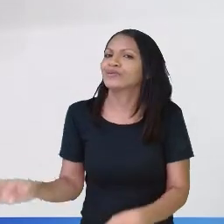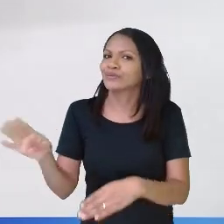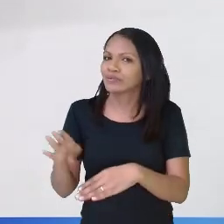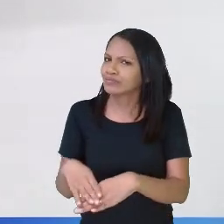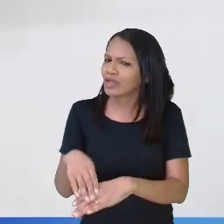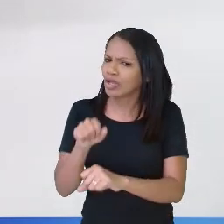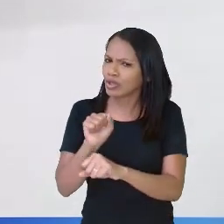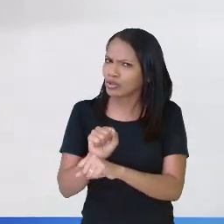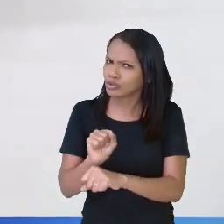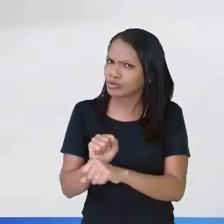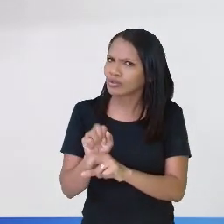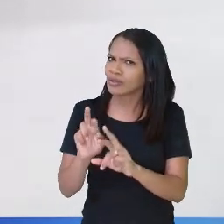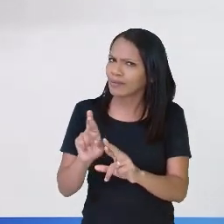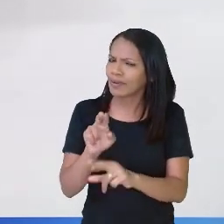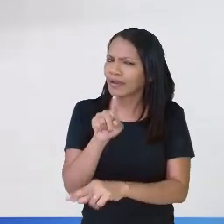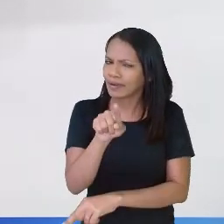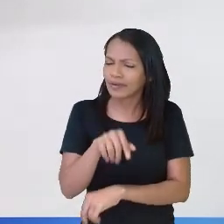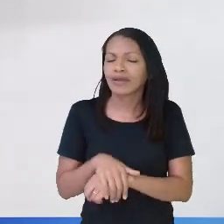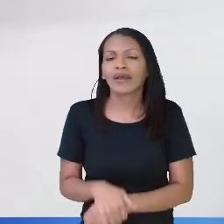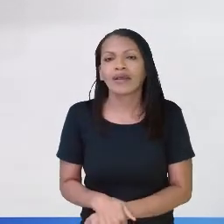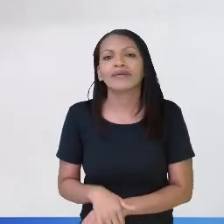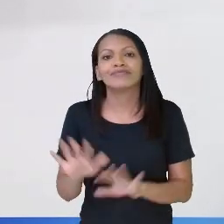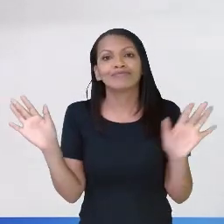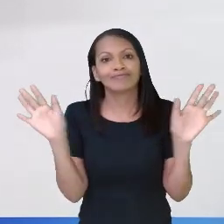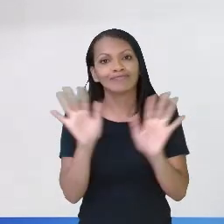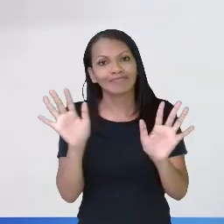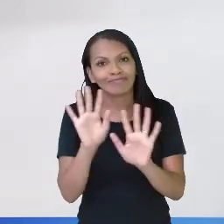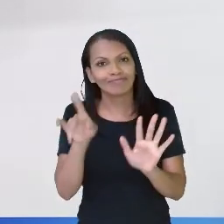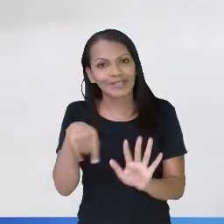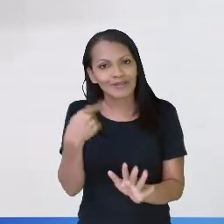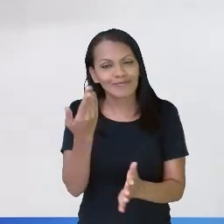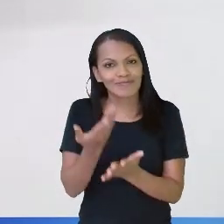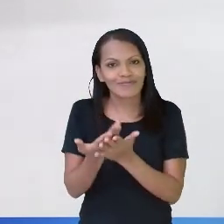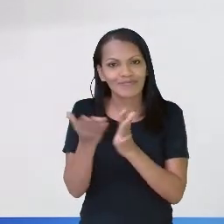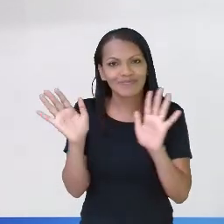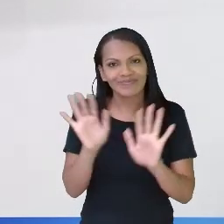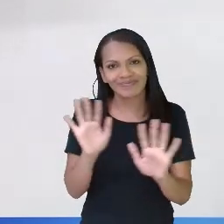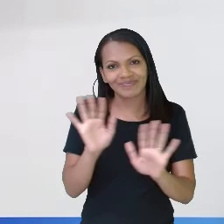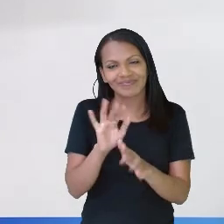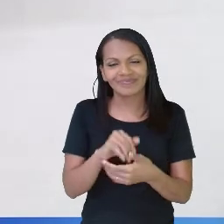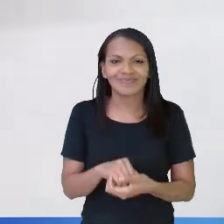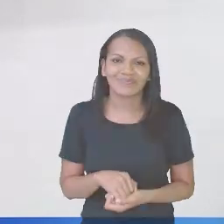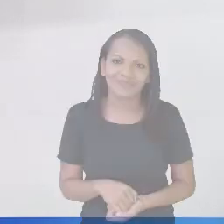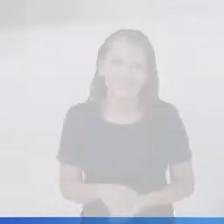não saiam daí, está imperdível. Até mais, até a próxima, fiquem bem.